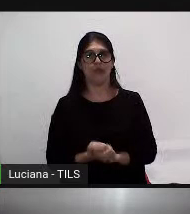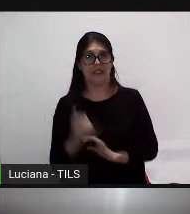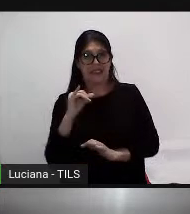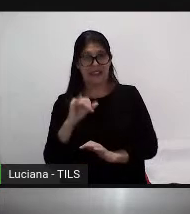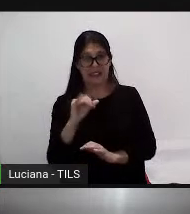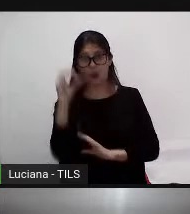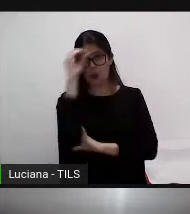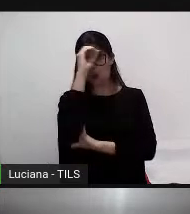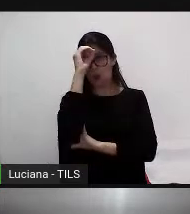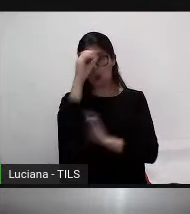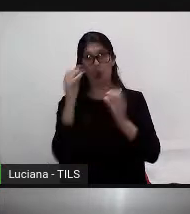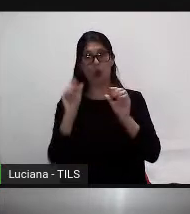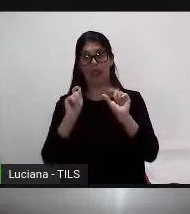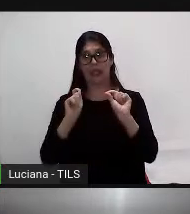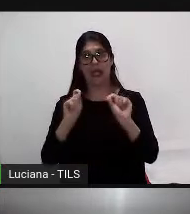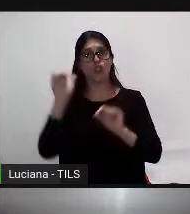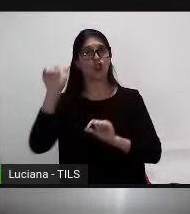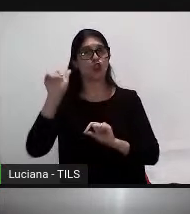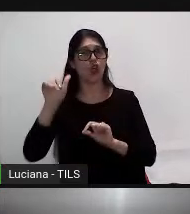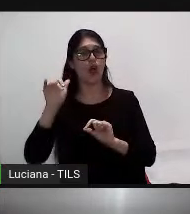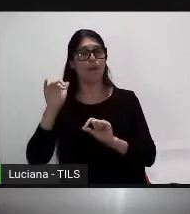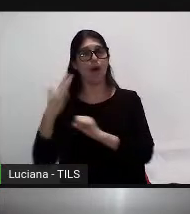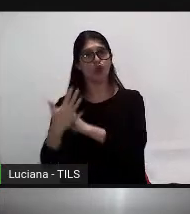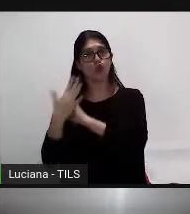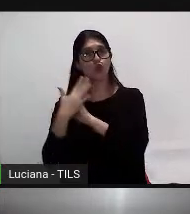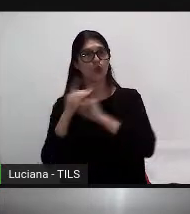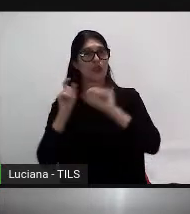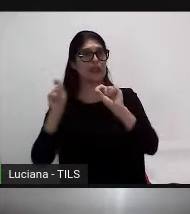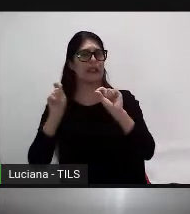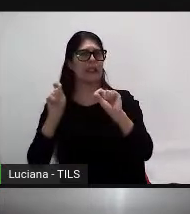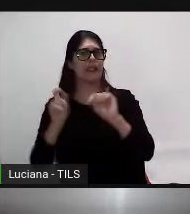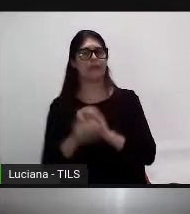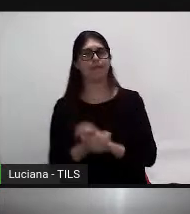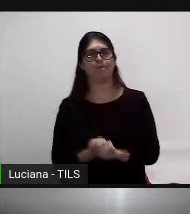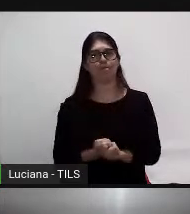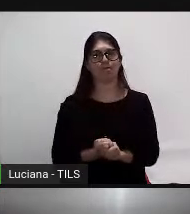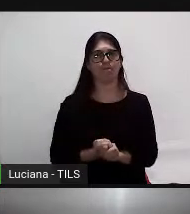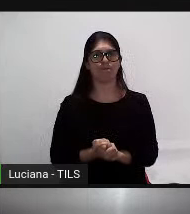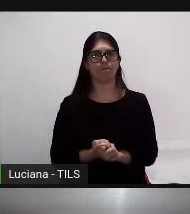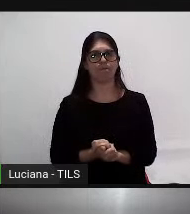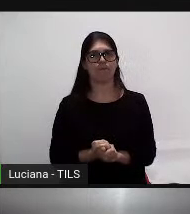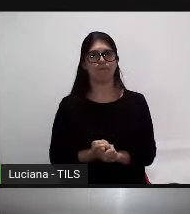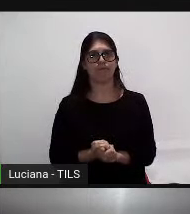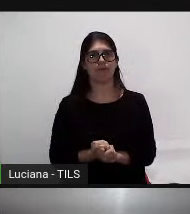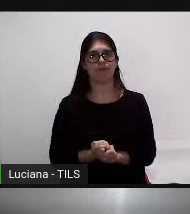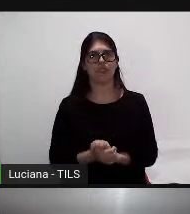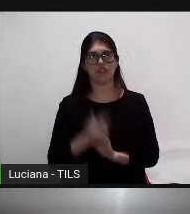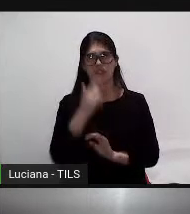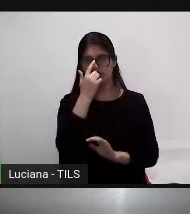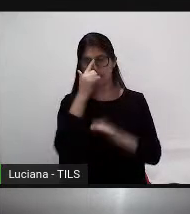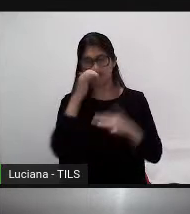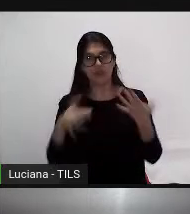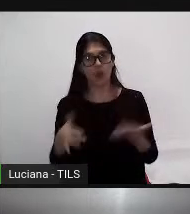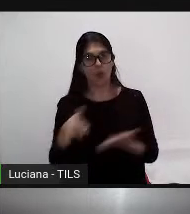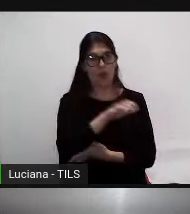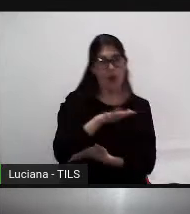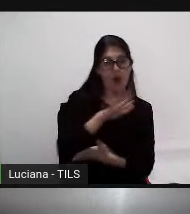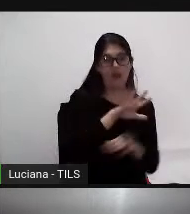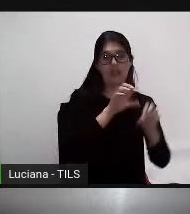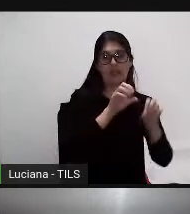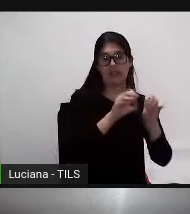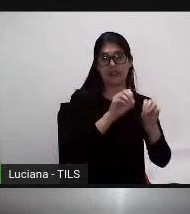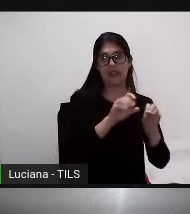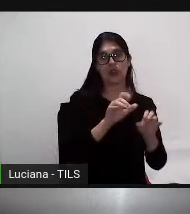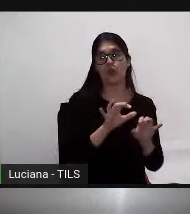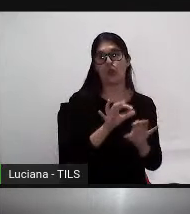no momento imediato. Não terão como, sair lá, vou lá no ensino, ver como é que eu faço. Não, o ensino, fisicamente, vocês não